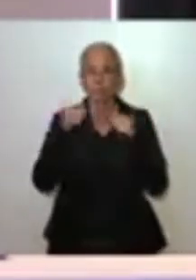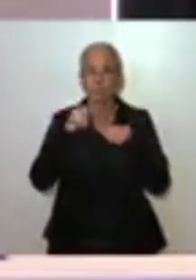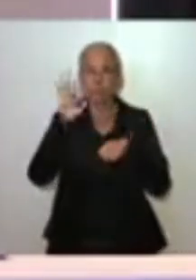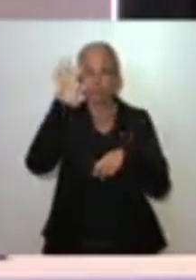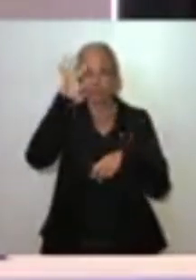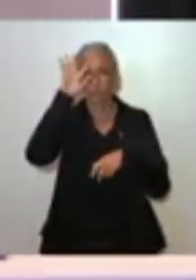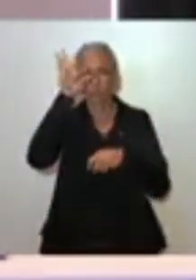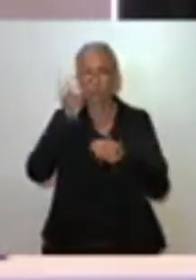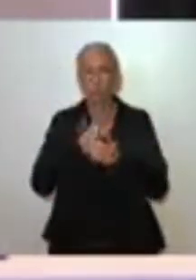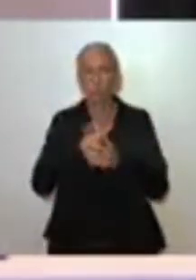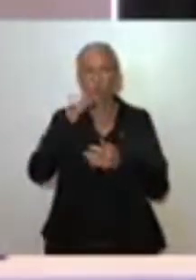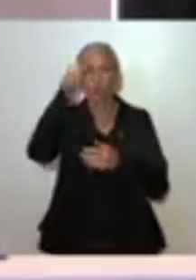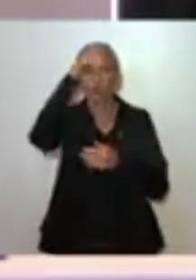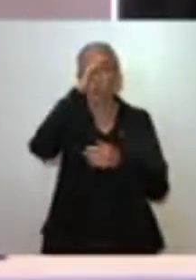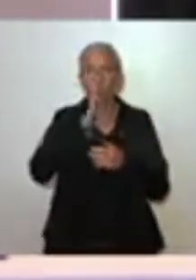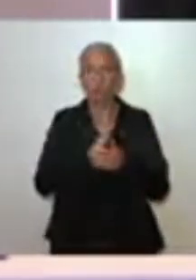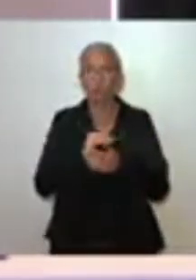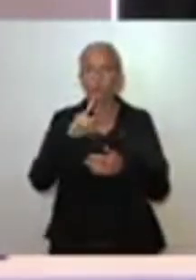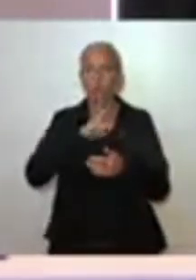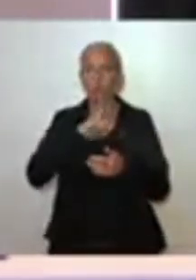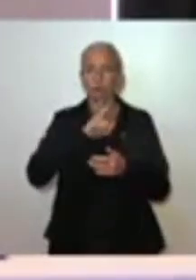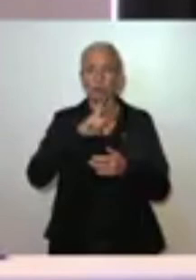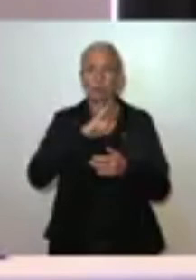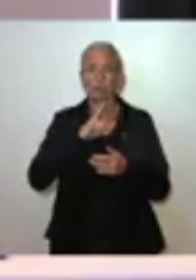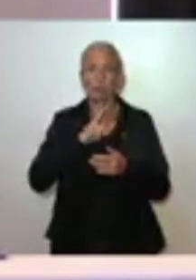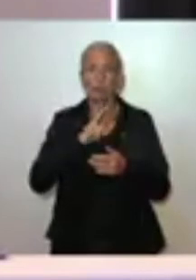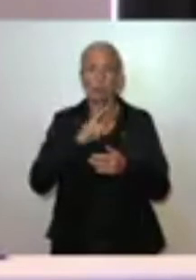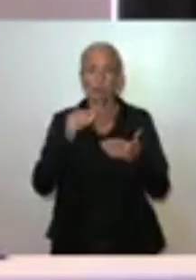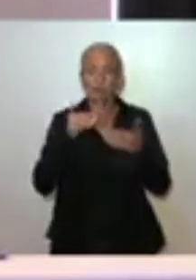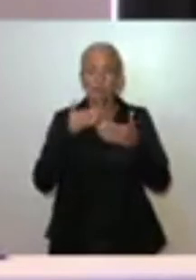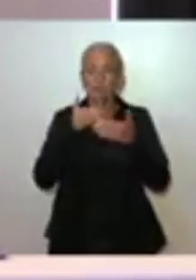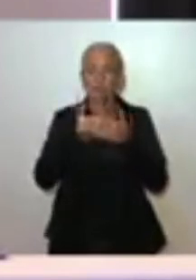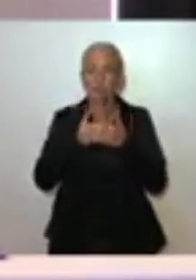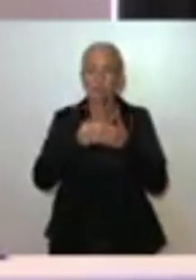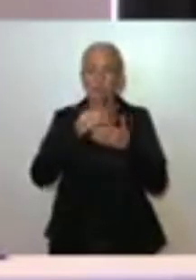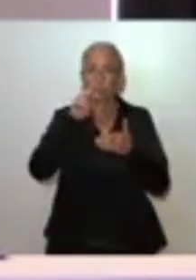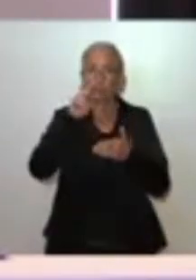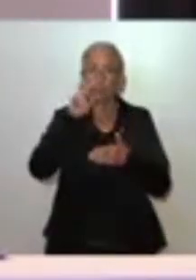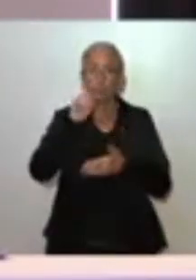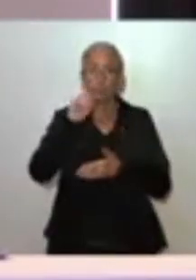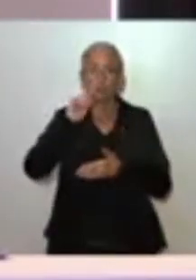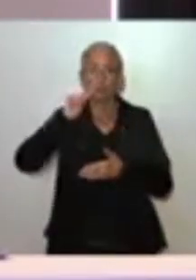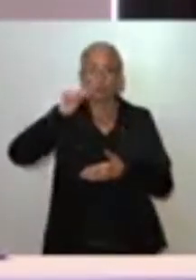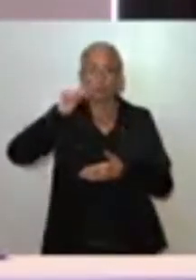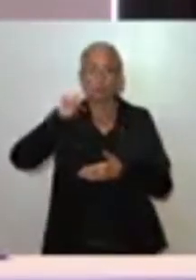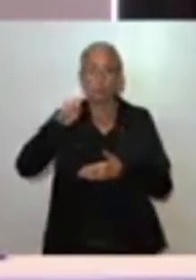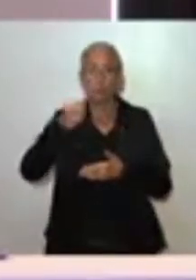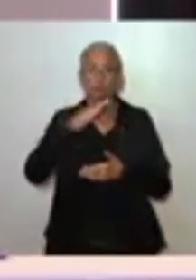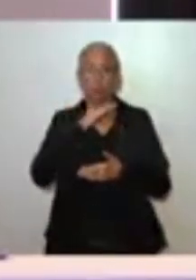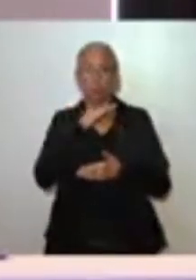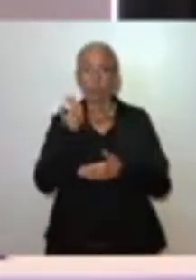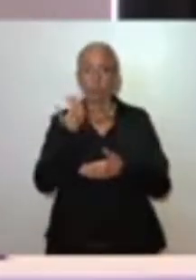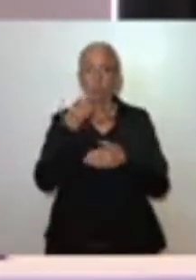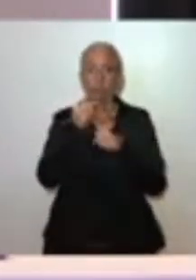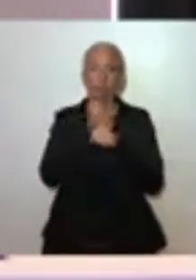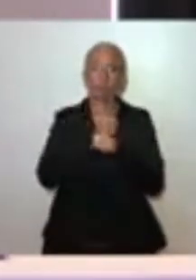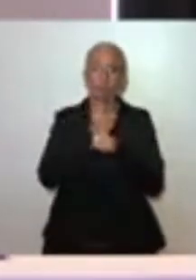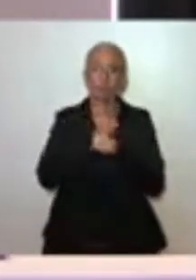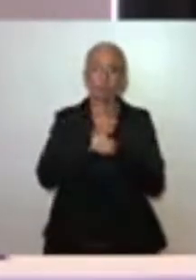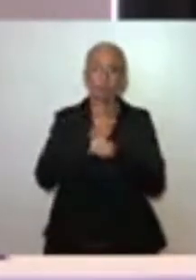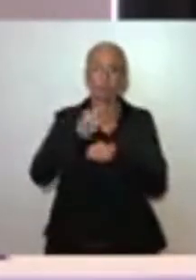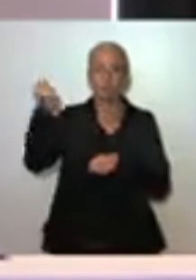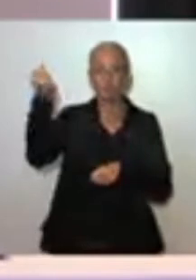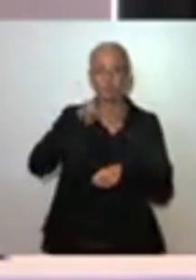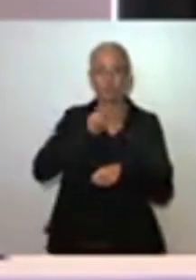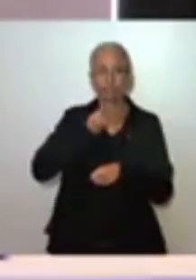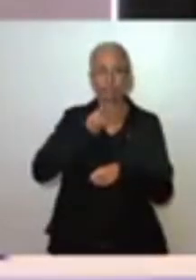o Brasil tem próximo a 50 mil mortes por ano por homicídio